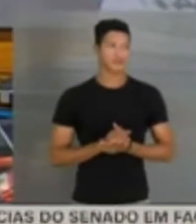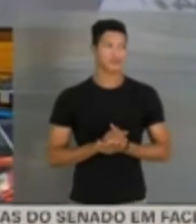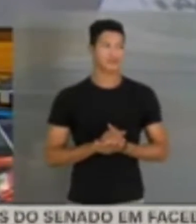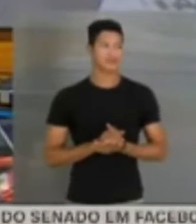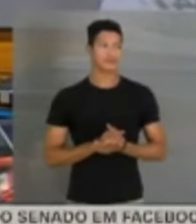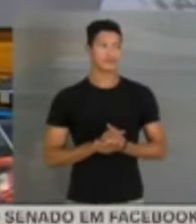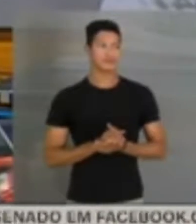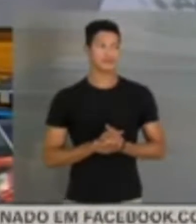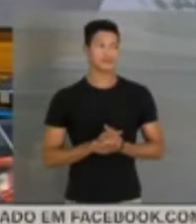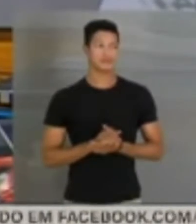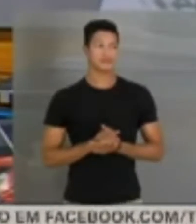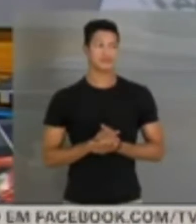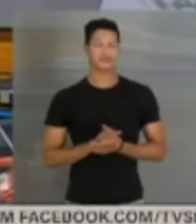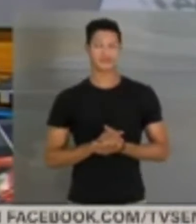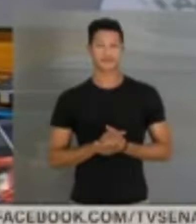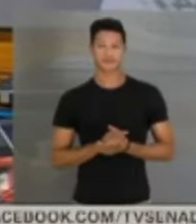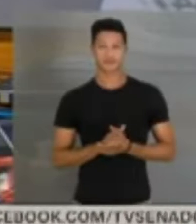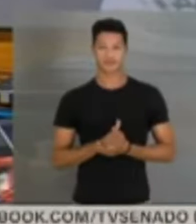Bom,